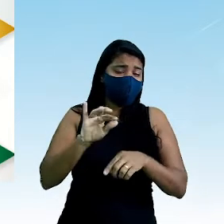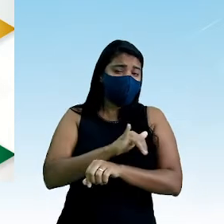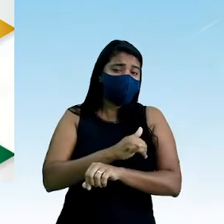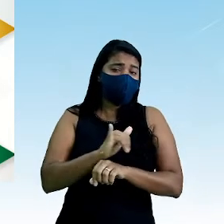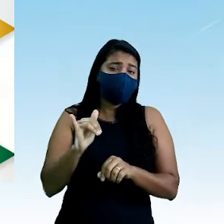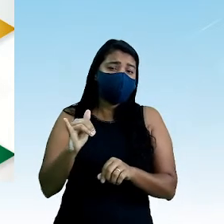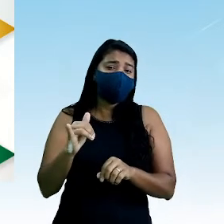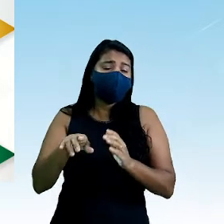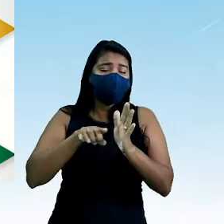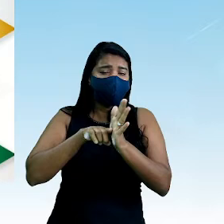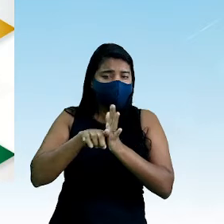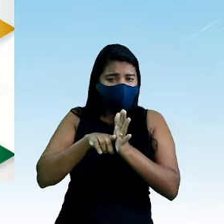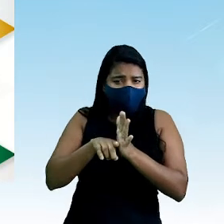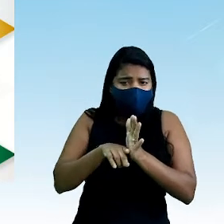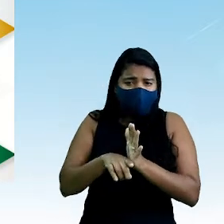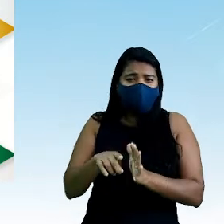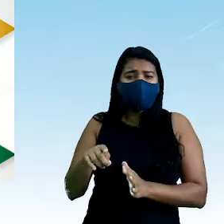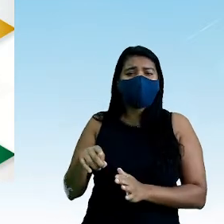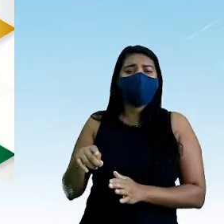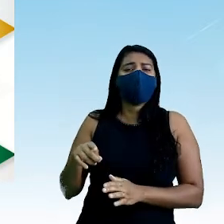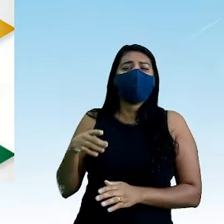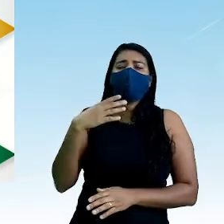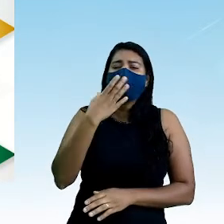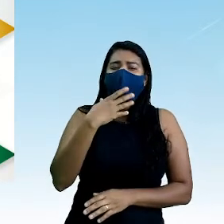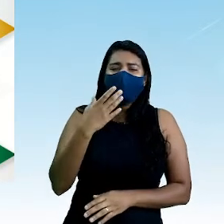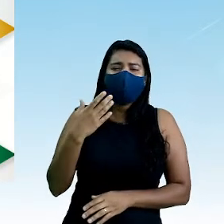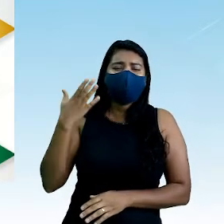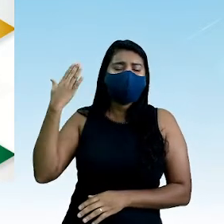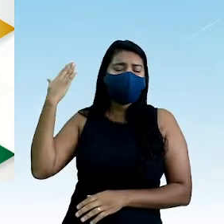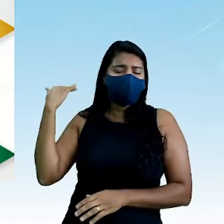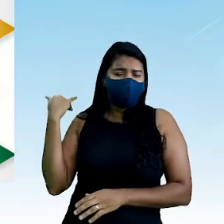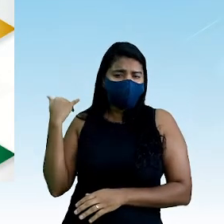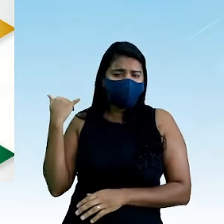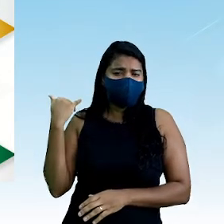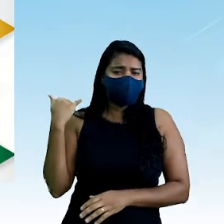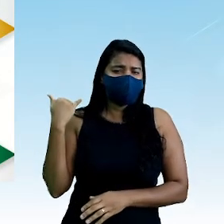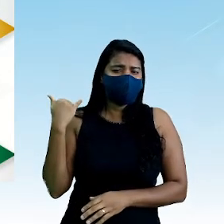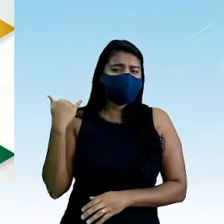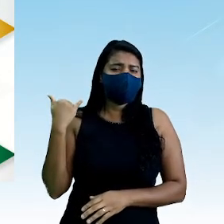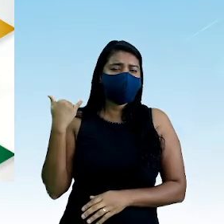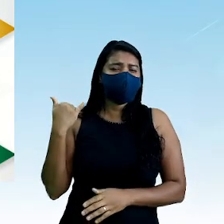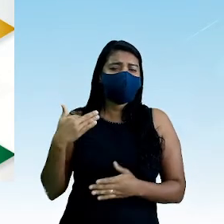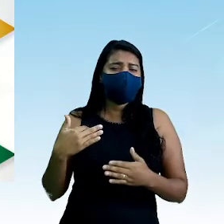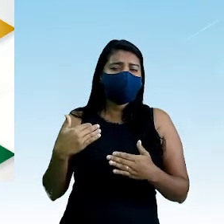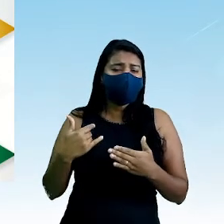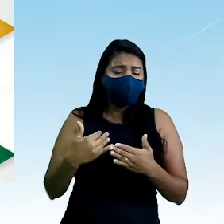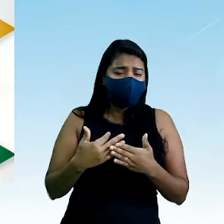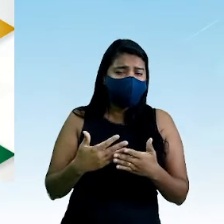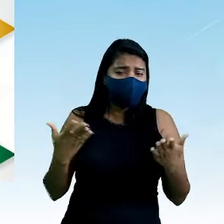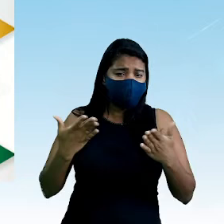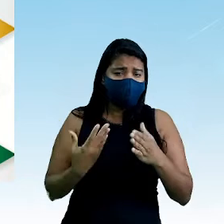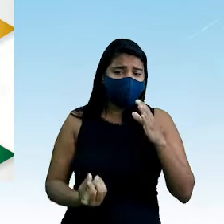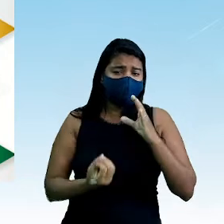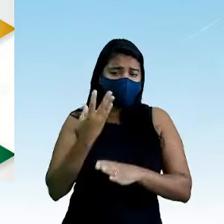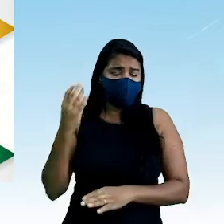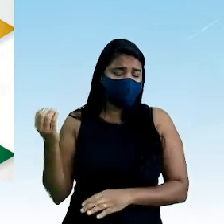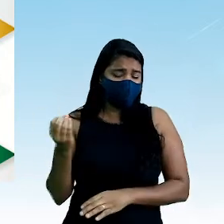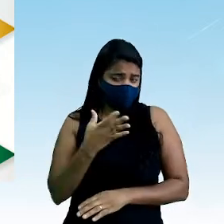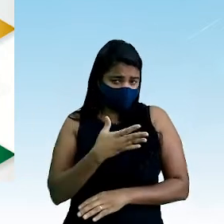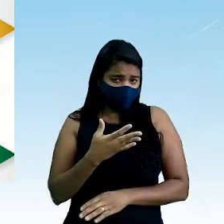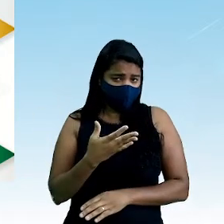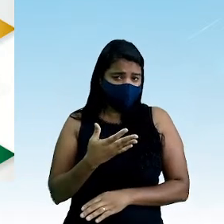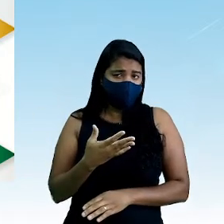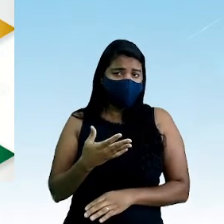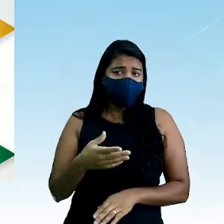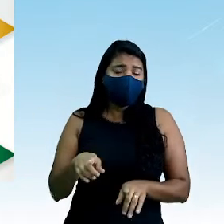fazer uma pesquisa, né, dos frevos mais antigos para os frevos atuais, né? Então também até as